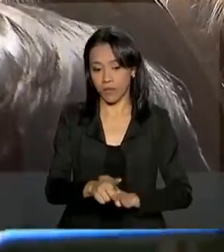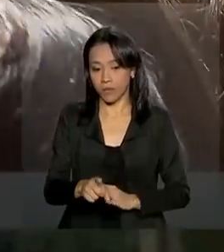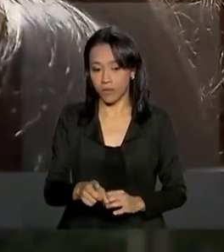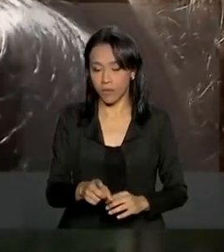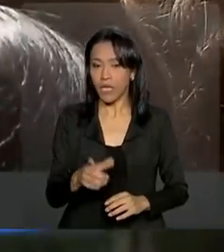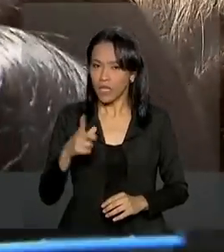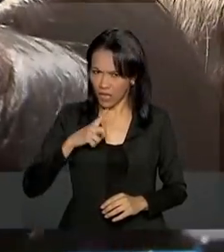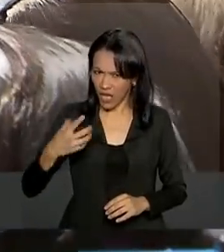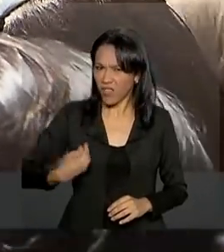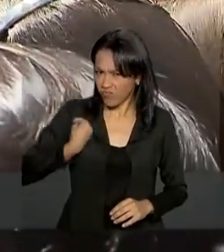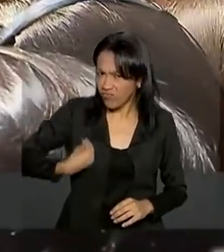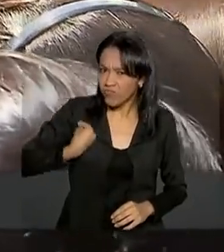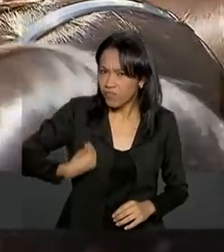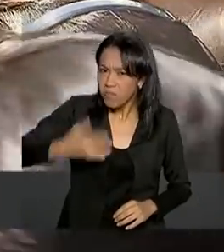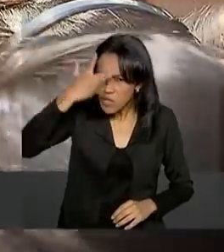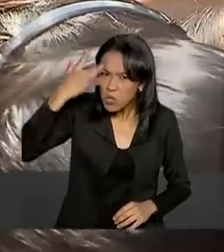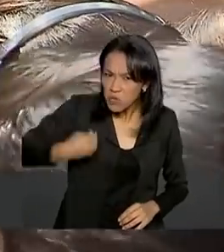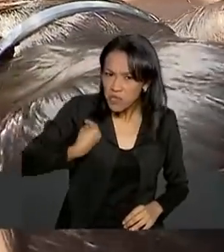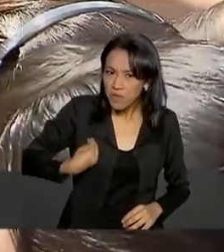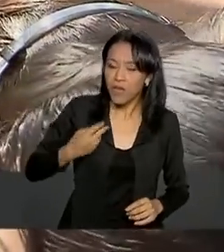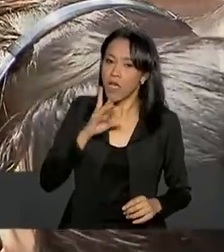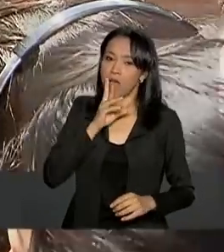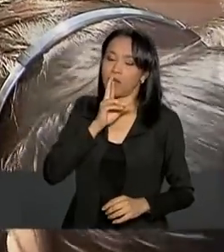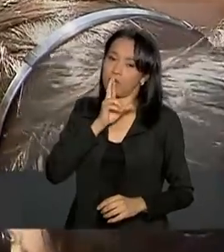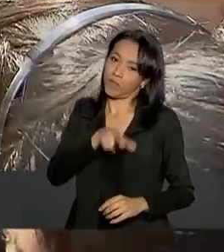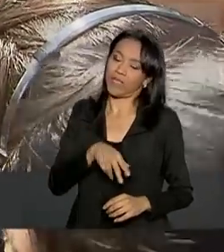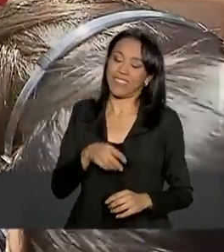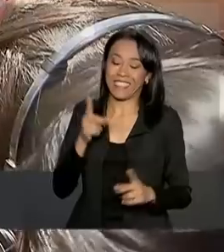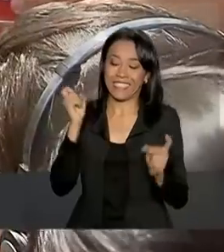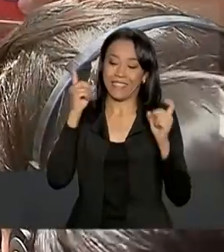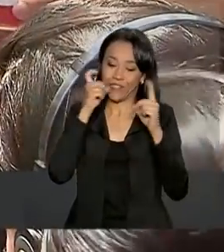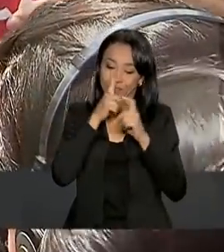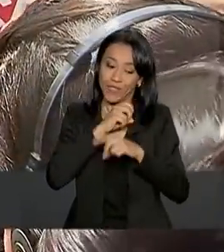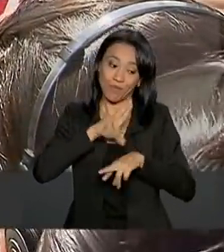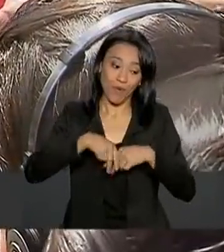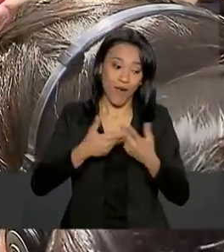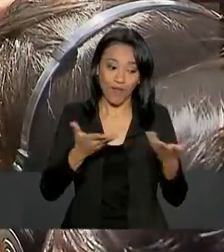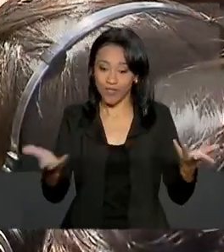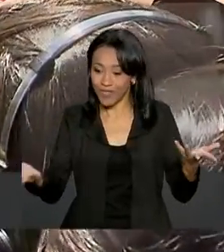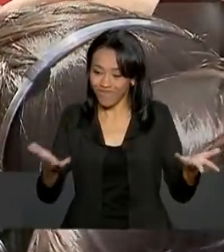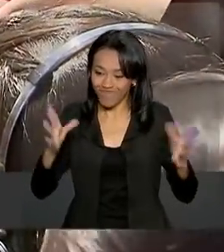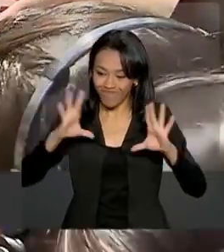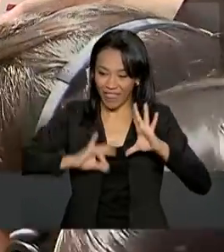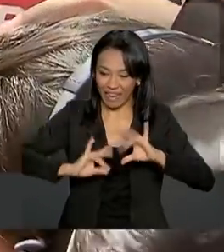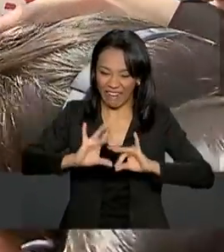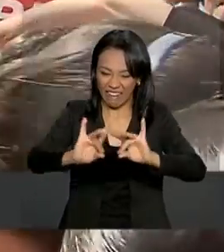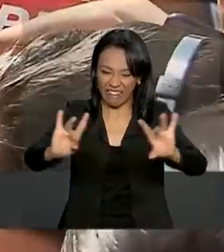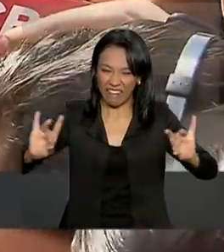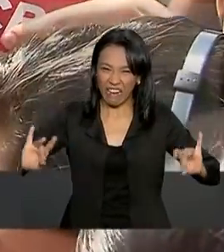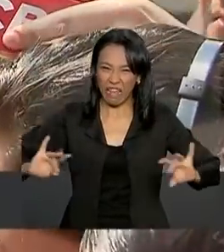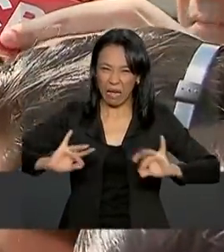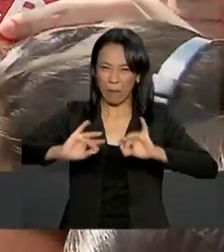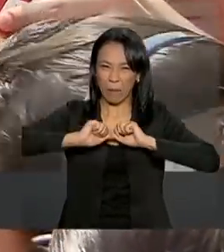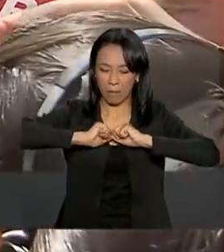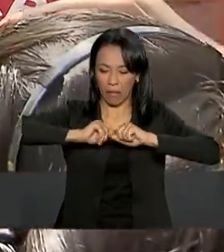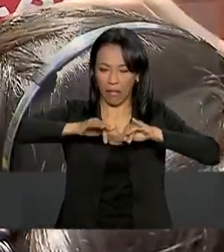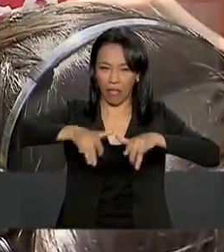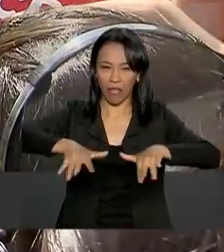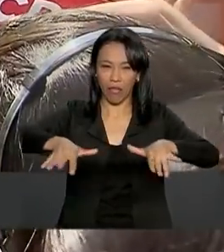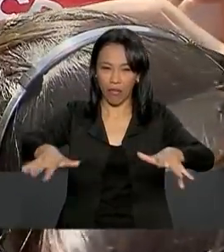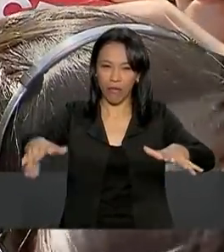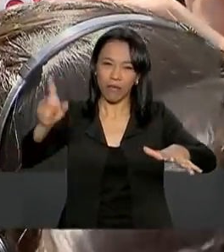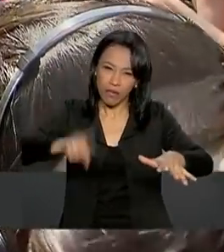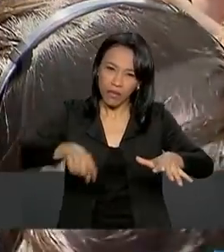As chances elas são muito pequenas, considerando o tipo, né, da tragédia. Então, a tragédia, como ela envolve lama, né, que é um tipo, né,